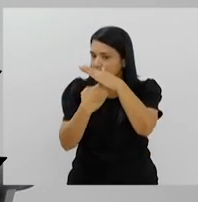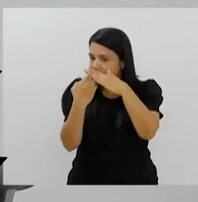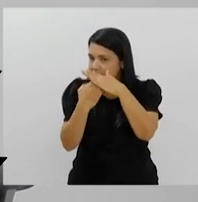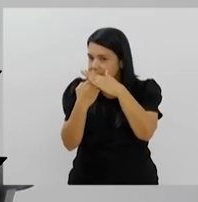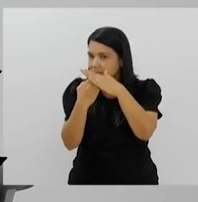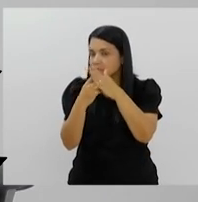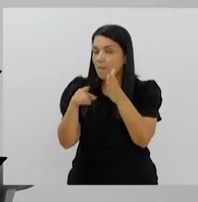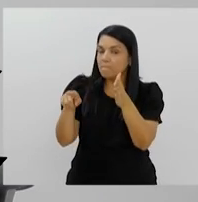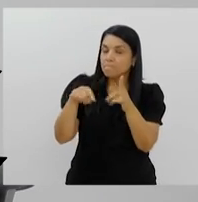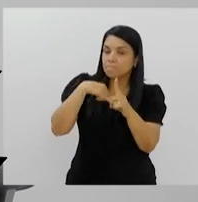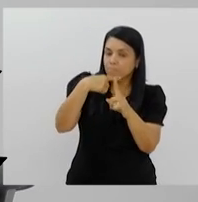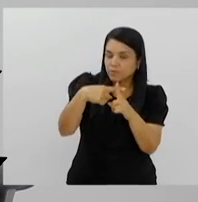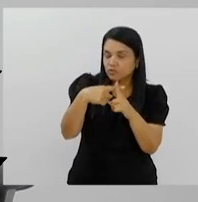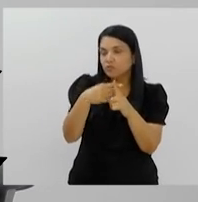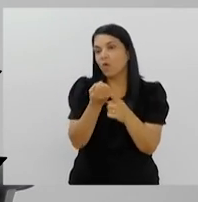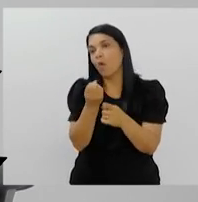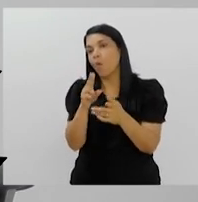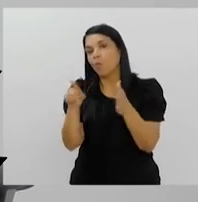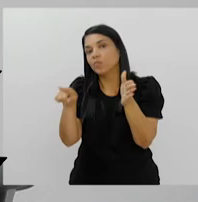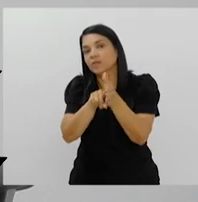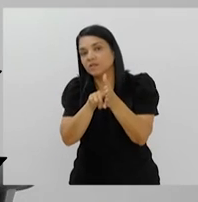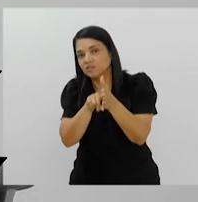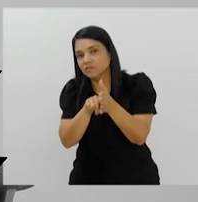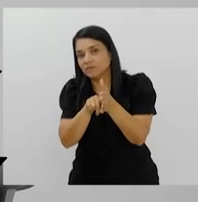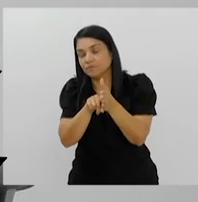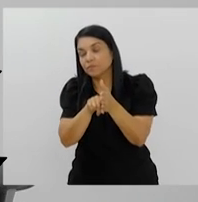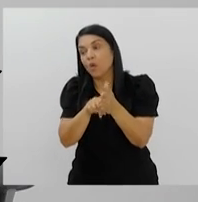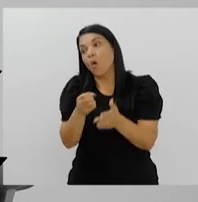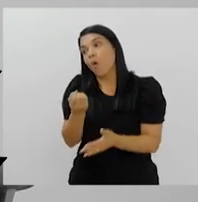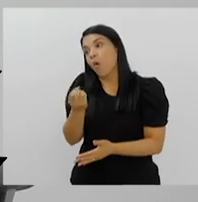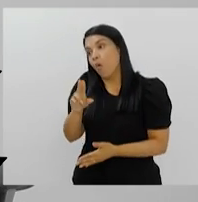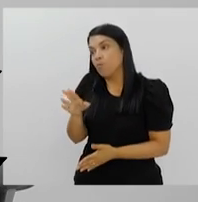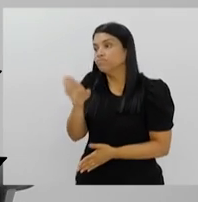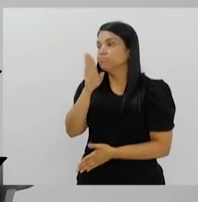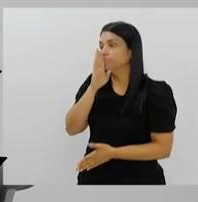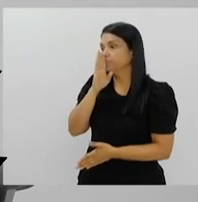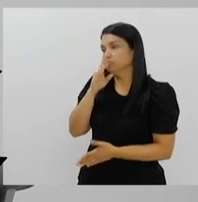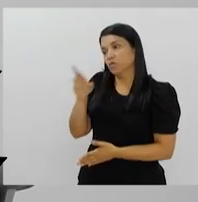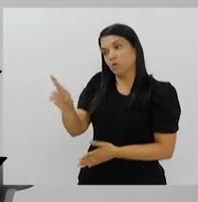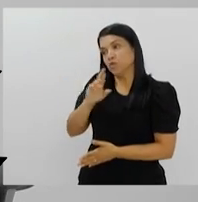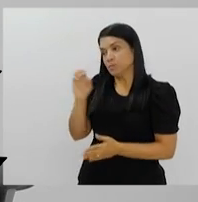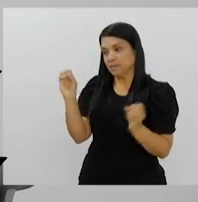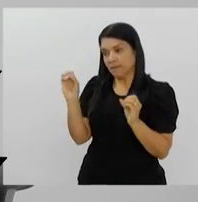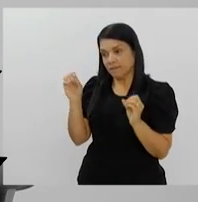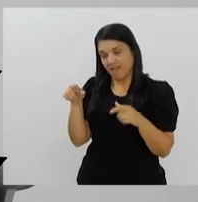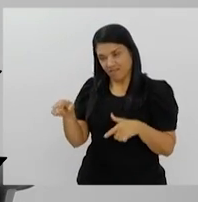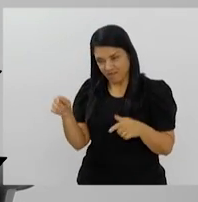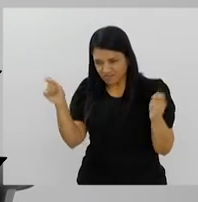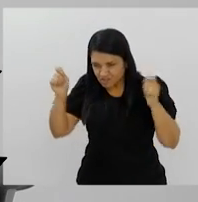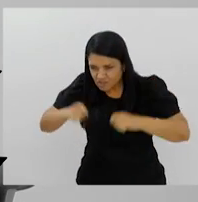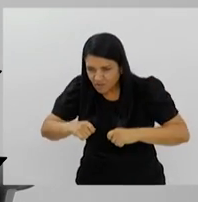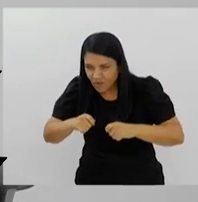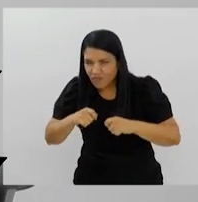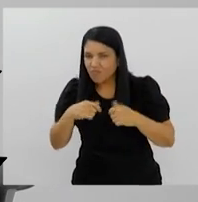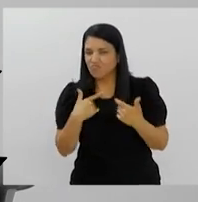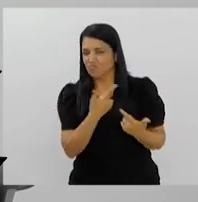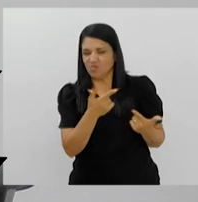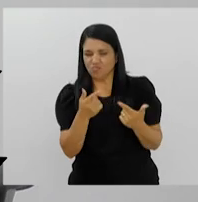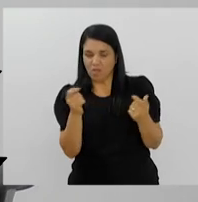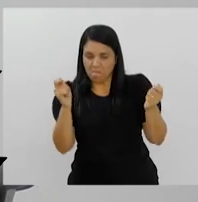positiva ou negativa ou permanecer em silêncio agora mais uma vez dizer que não tem a capacidade de analisar